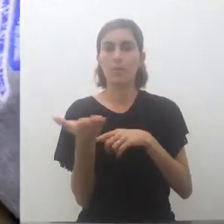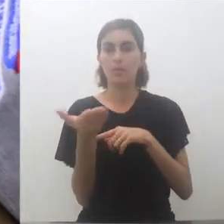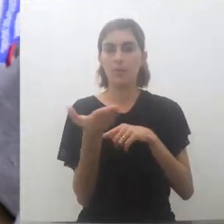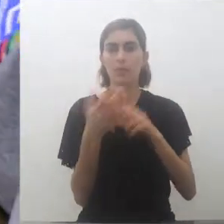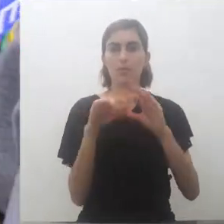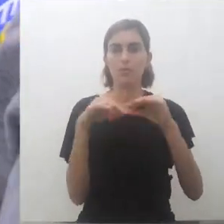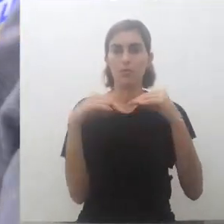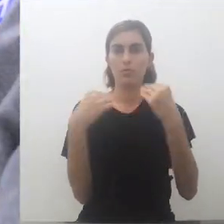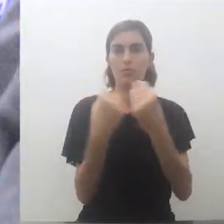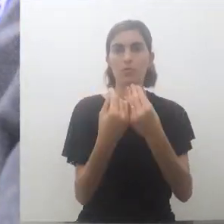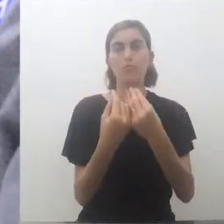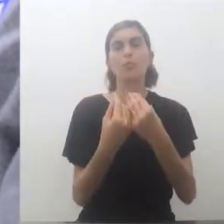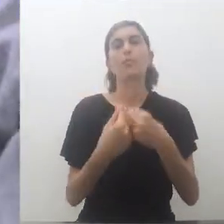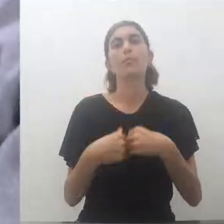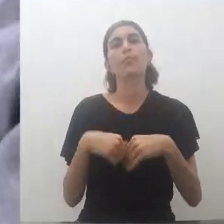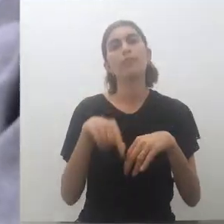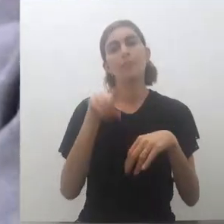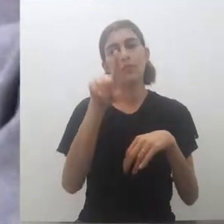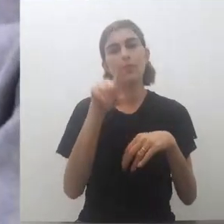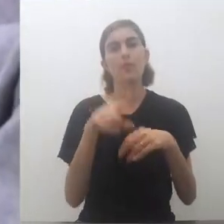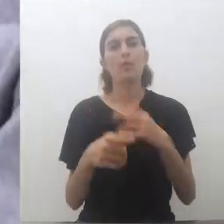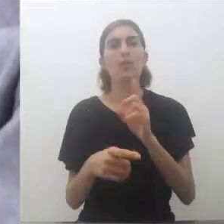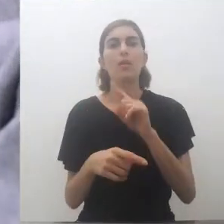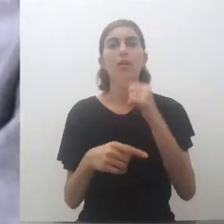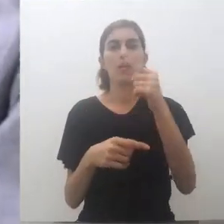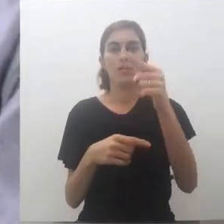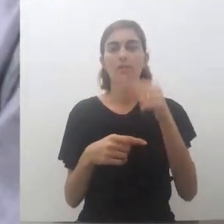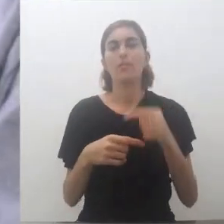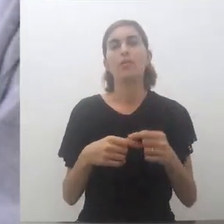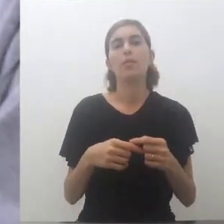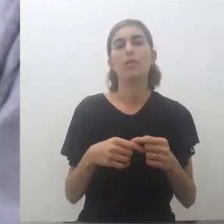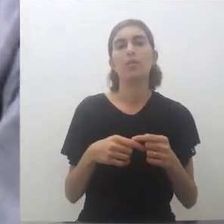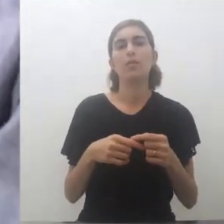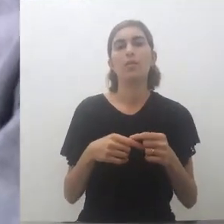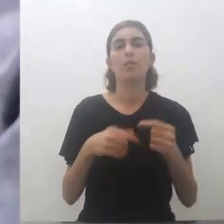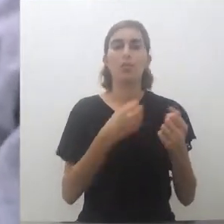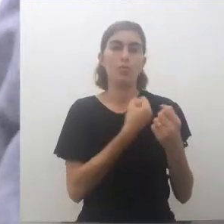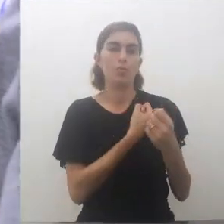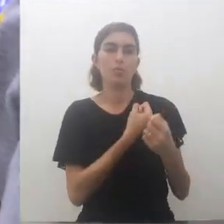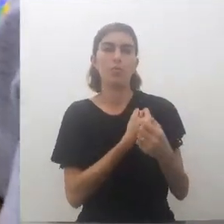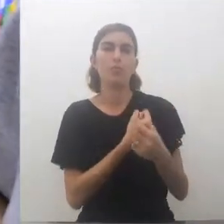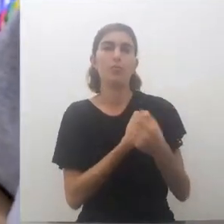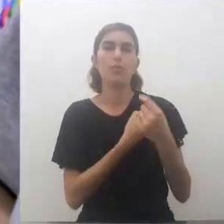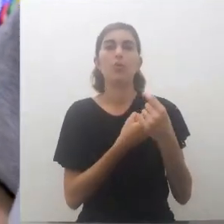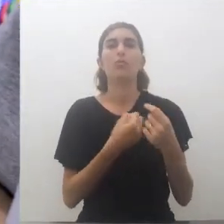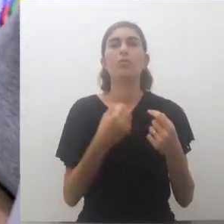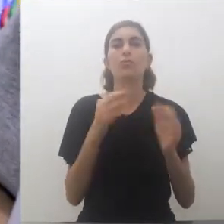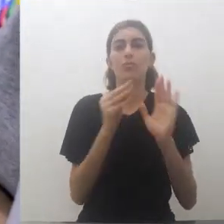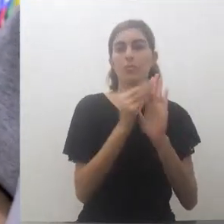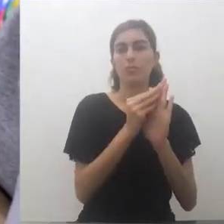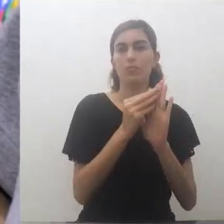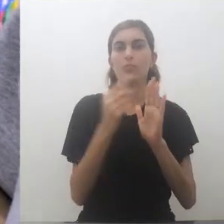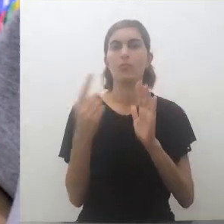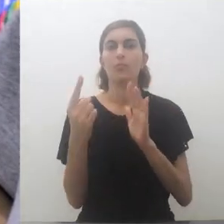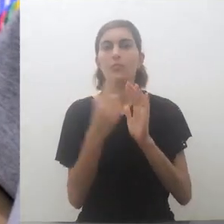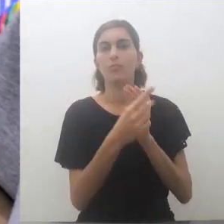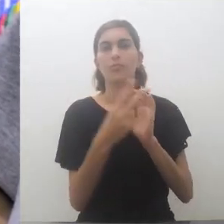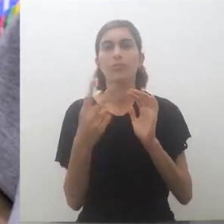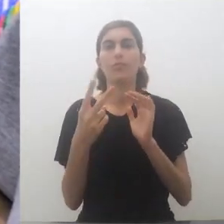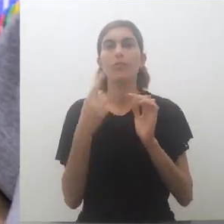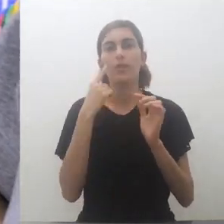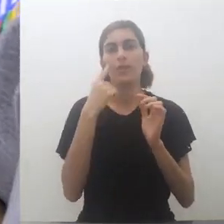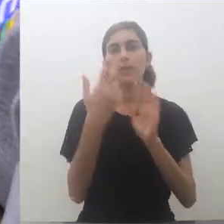no topo à direita, né? Vou numerar aqui para vocês. Então, você tem novamente uma